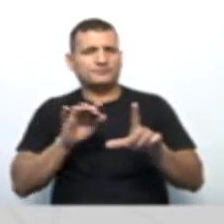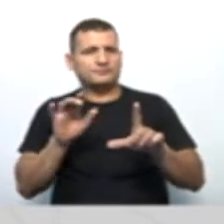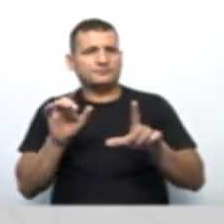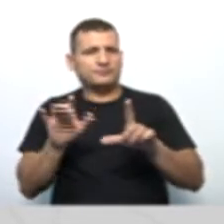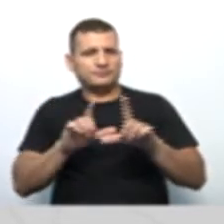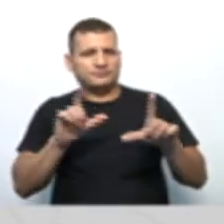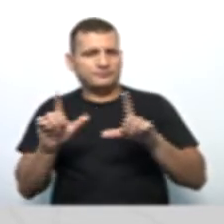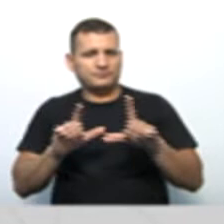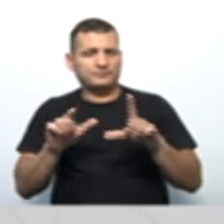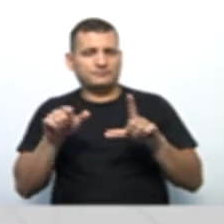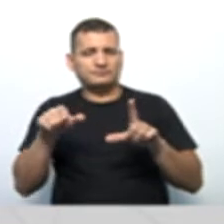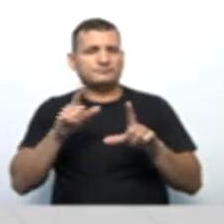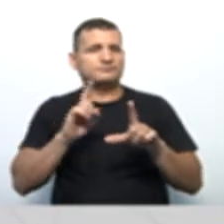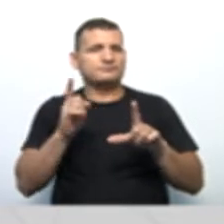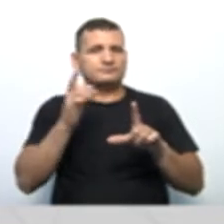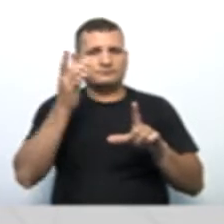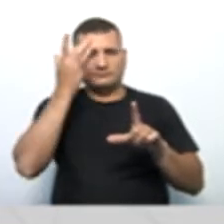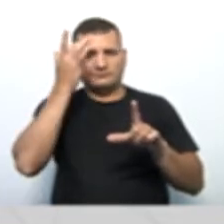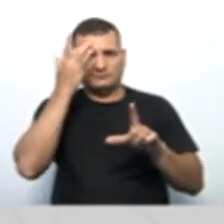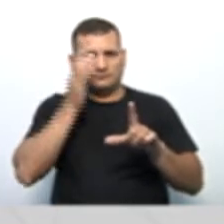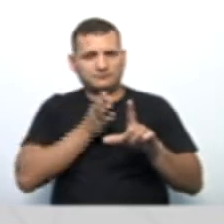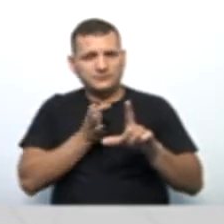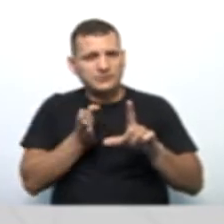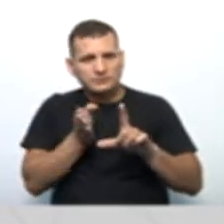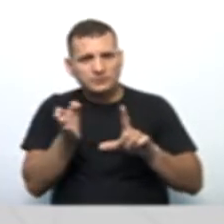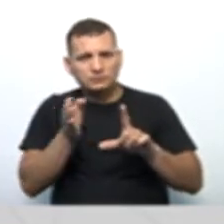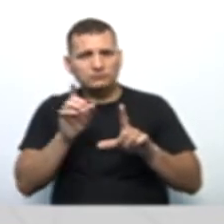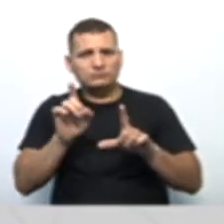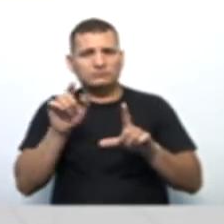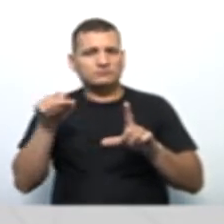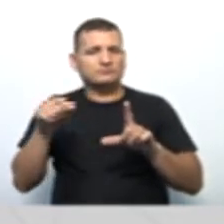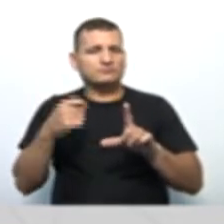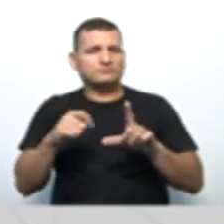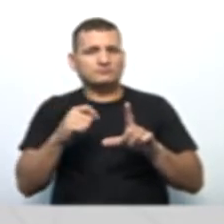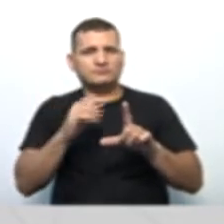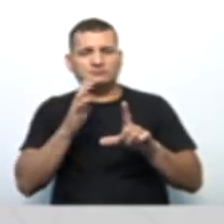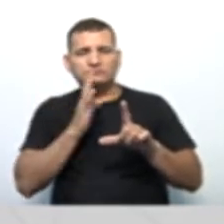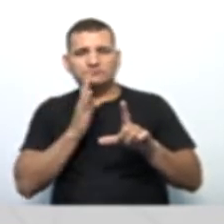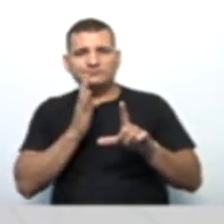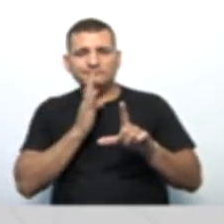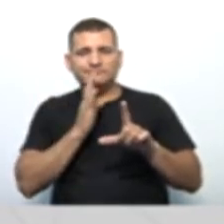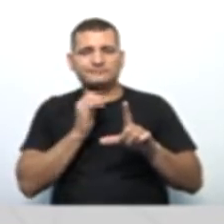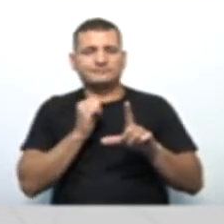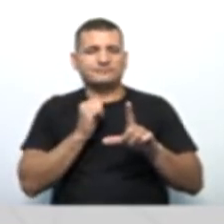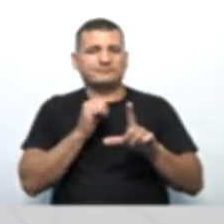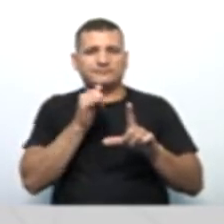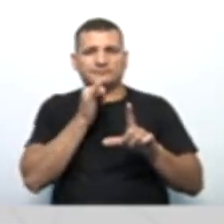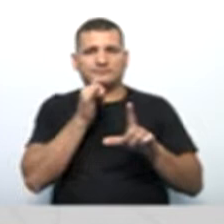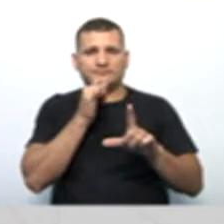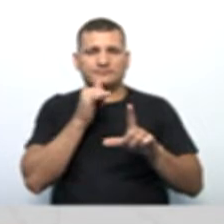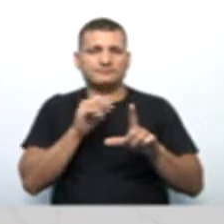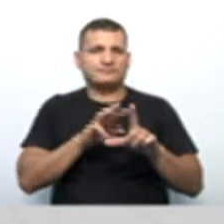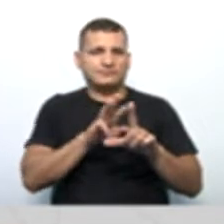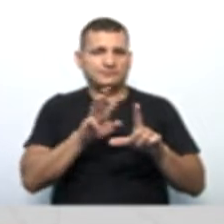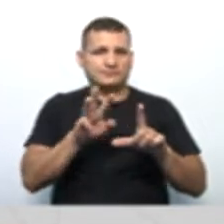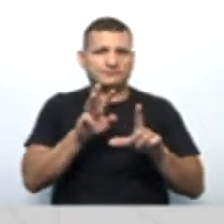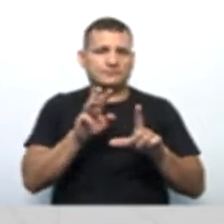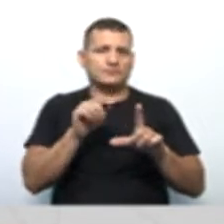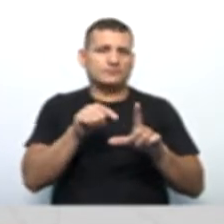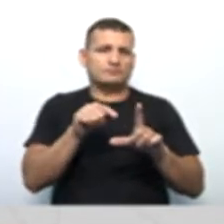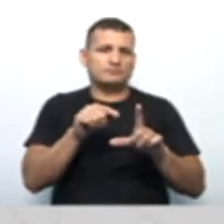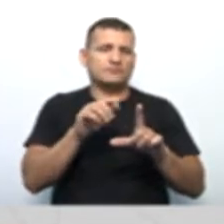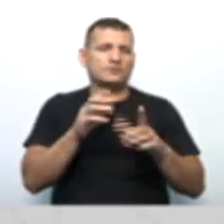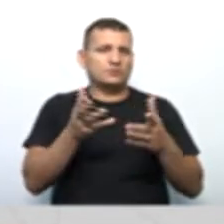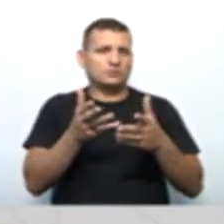decorar os caminhos que ele fez para chegar até onde ele está ele tem que reconhecer tipo ele foi lá entrou no site hoje aqui um mês ele volta